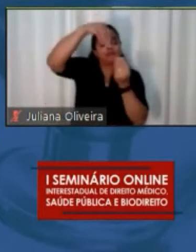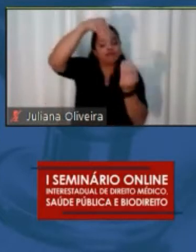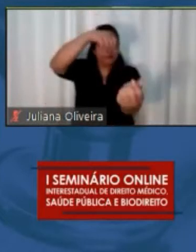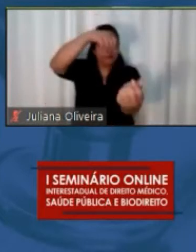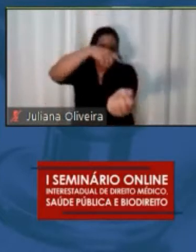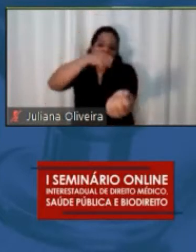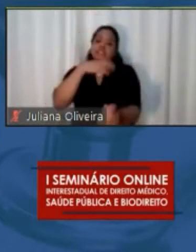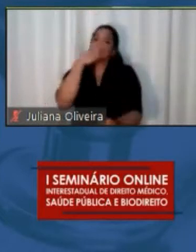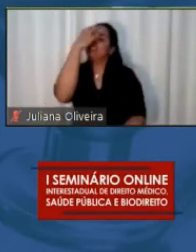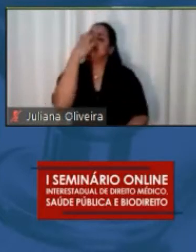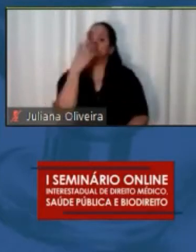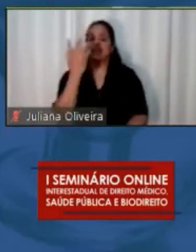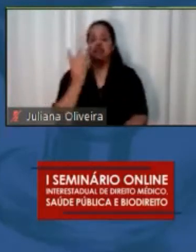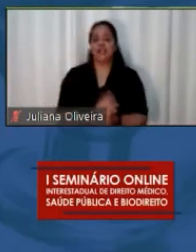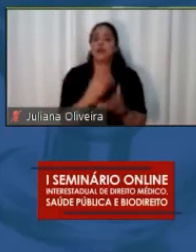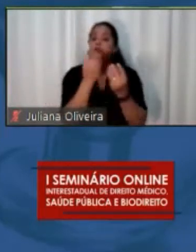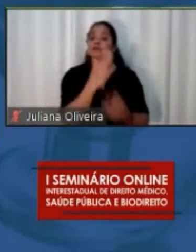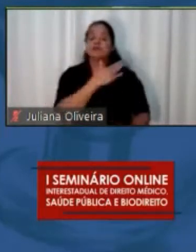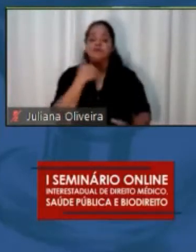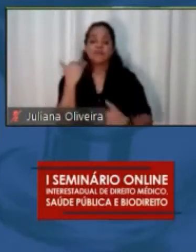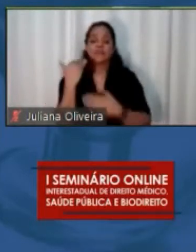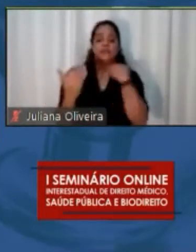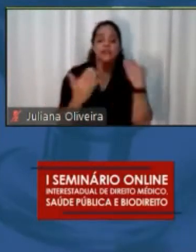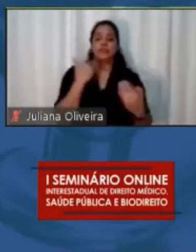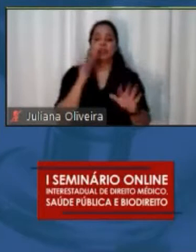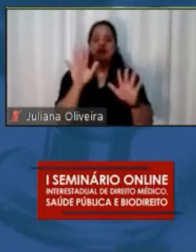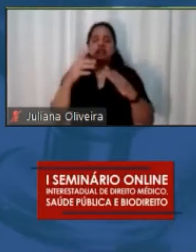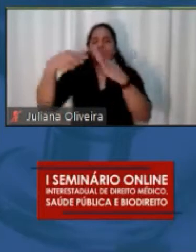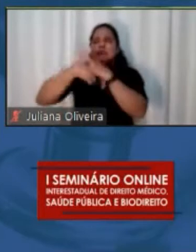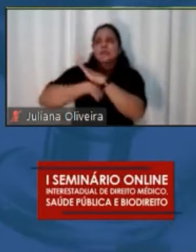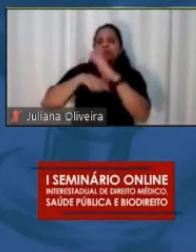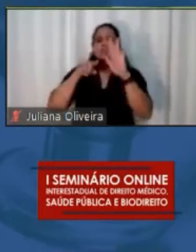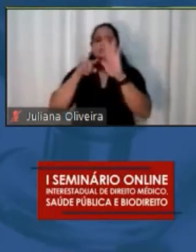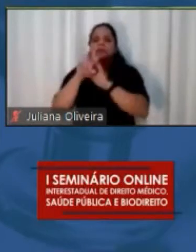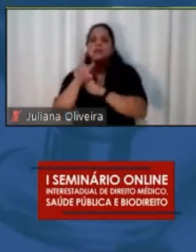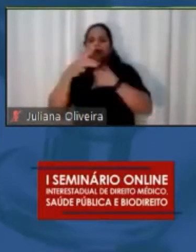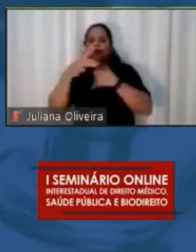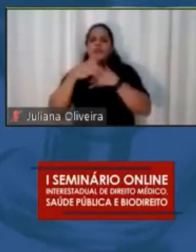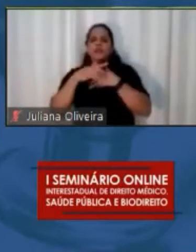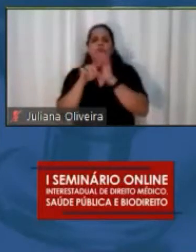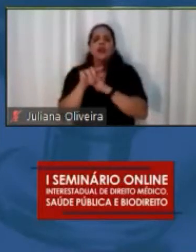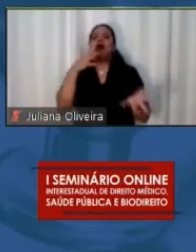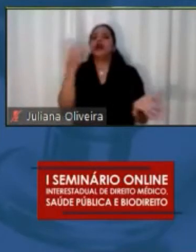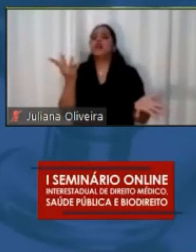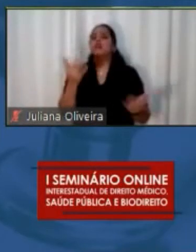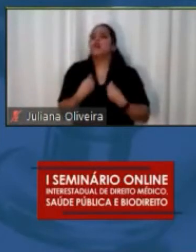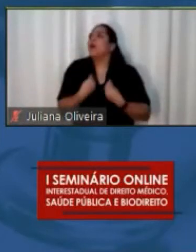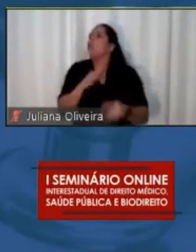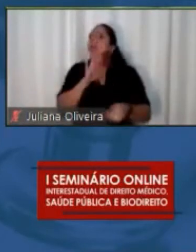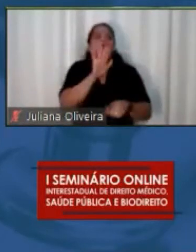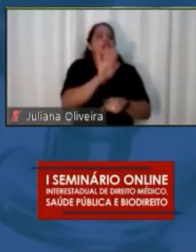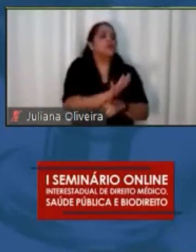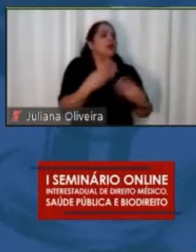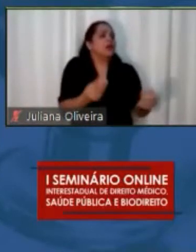mortalidade, nós temos que nos perguntar, qual é a solução? Já foi mencionado anteriormente a respeito do conceito